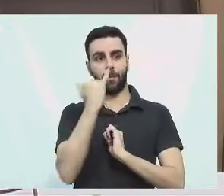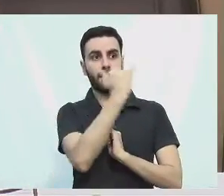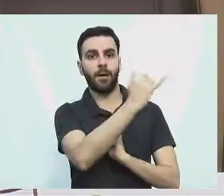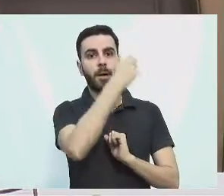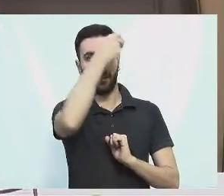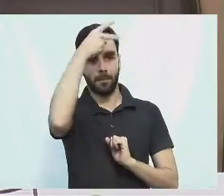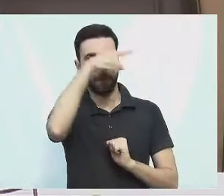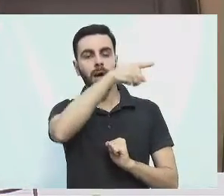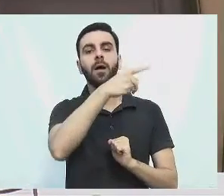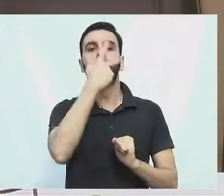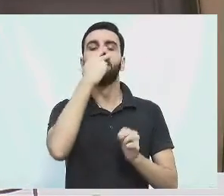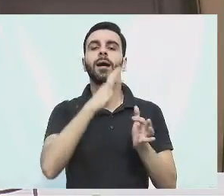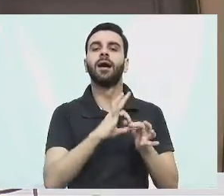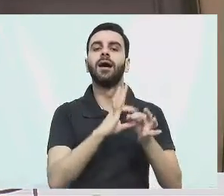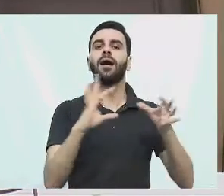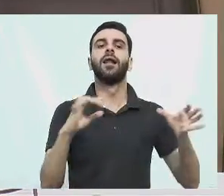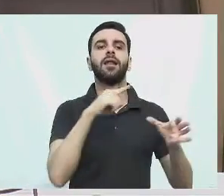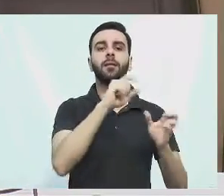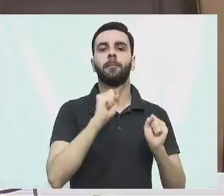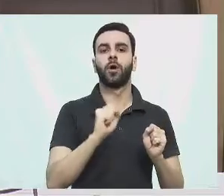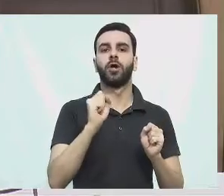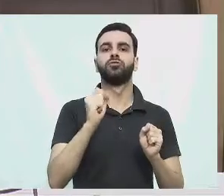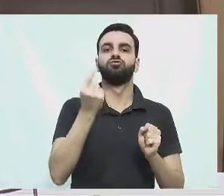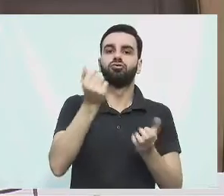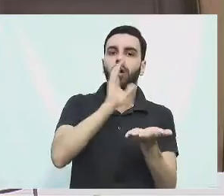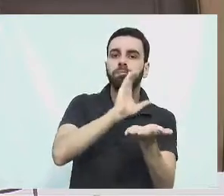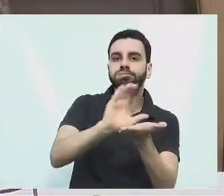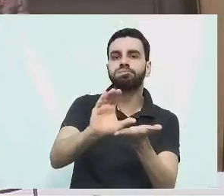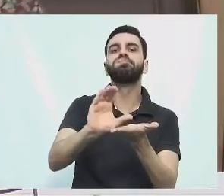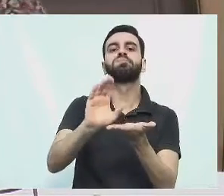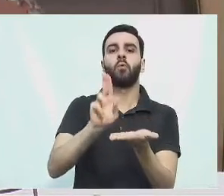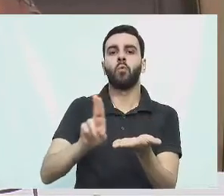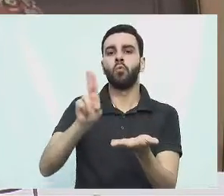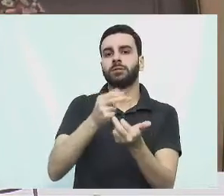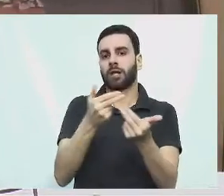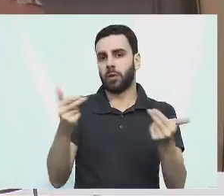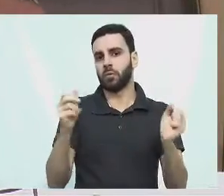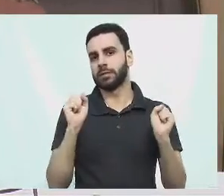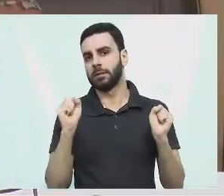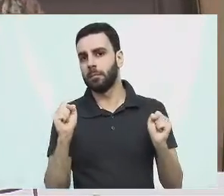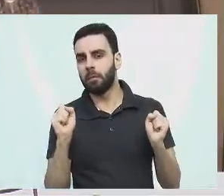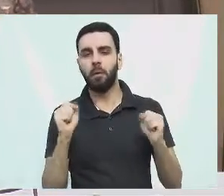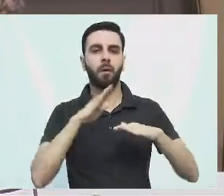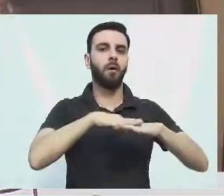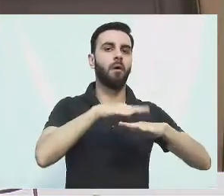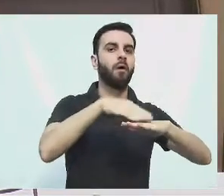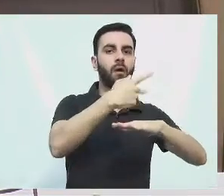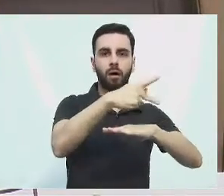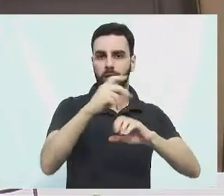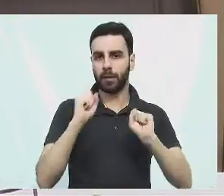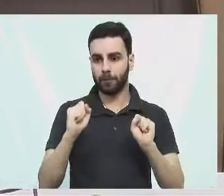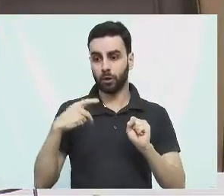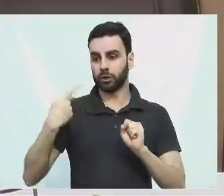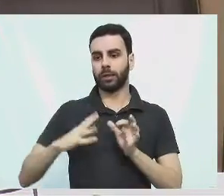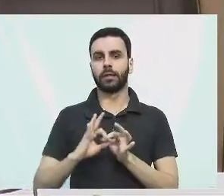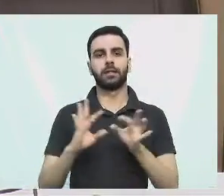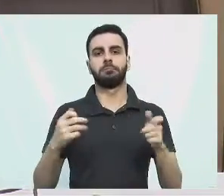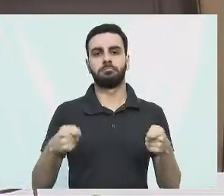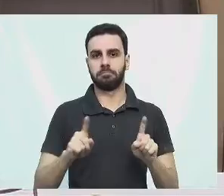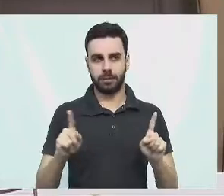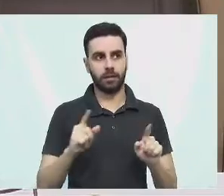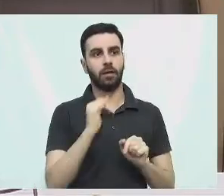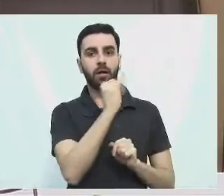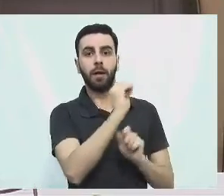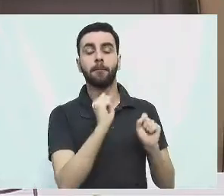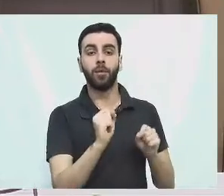Poder Executivo utilize a seu bel prazer, movimente ali sem ter uma autorização da Casa.